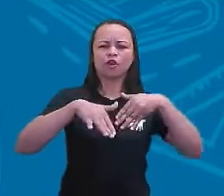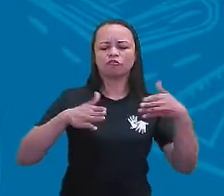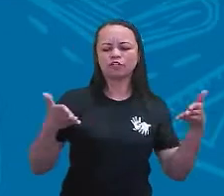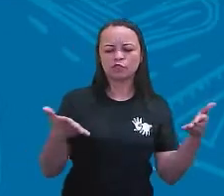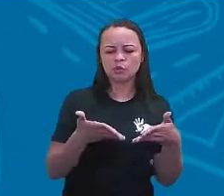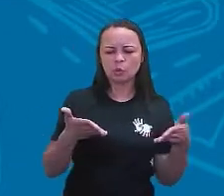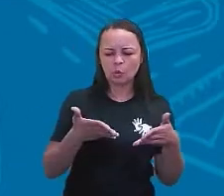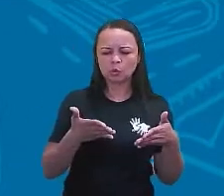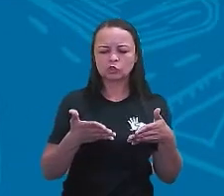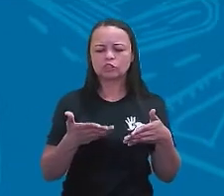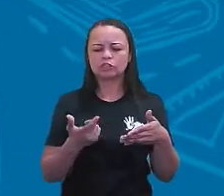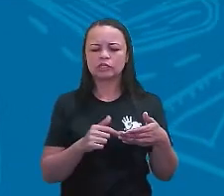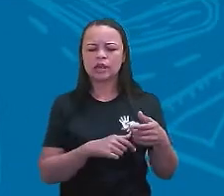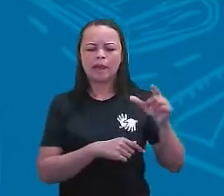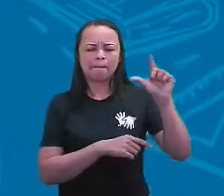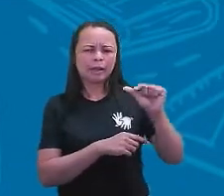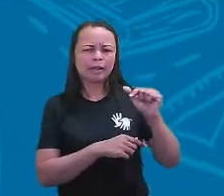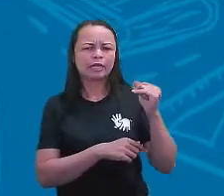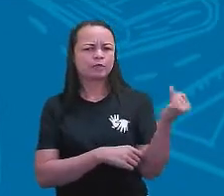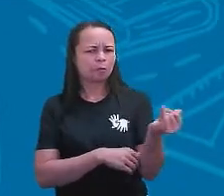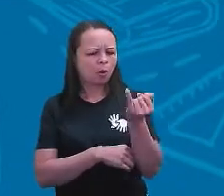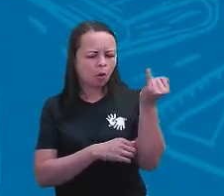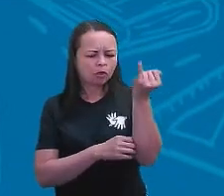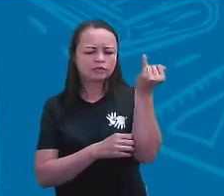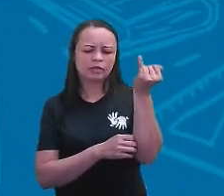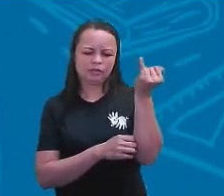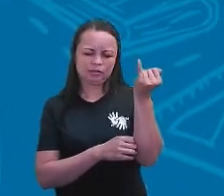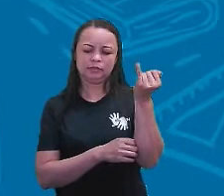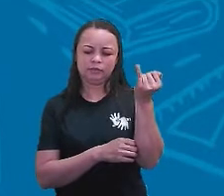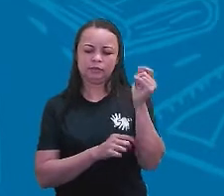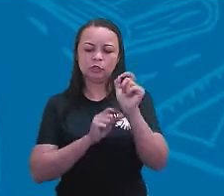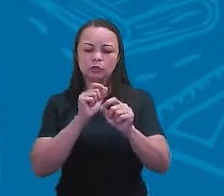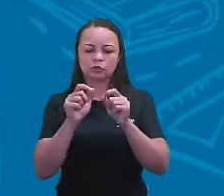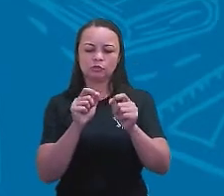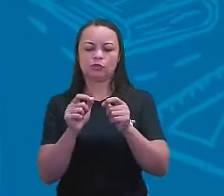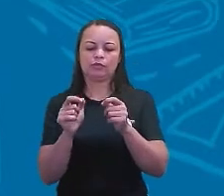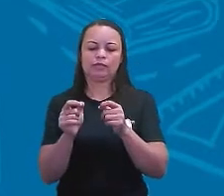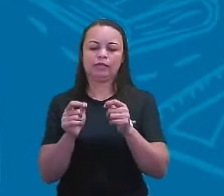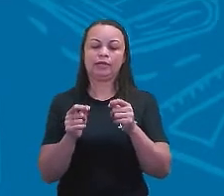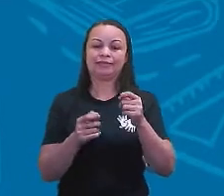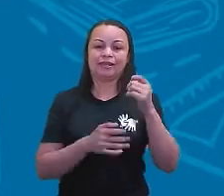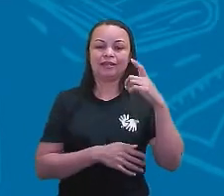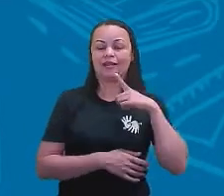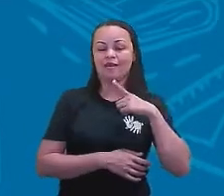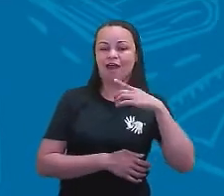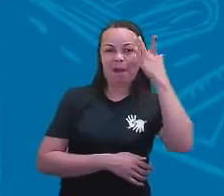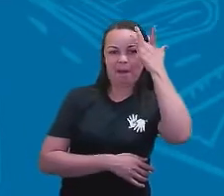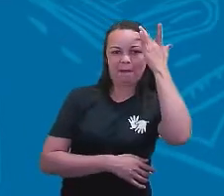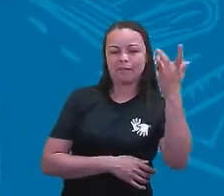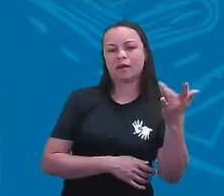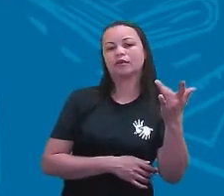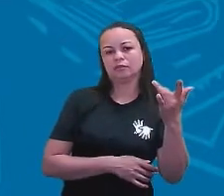have tomorrow. E aí a gente tem a prova de hoje é less, é menos,